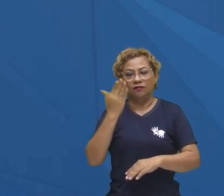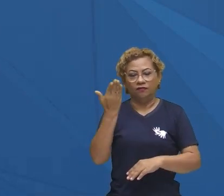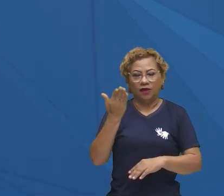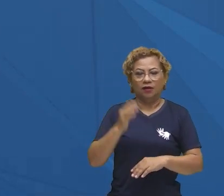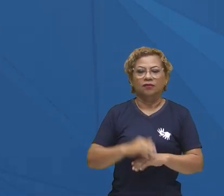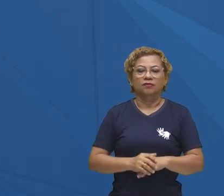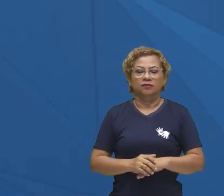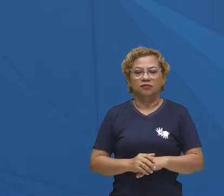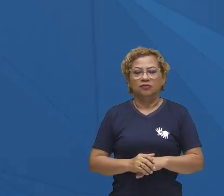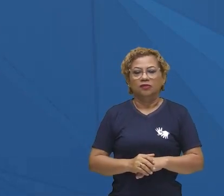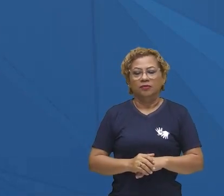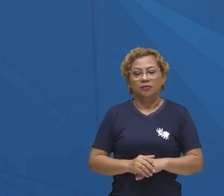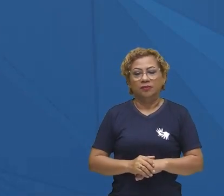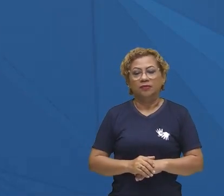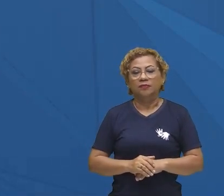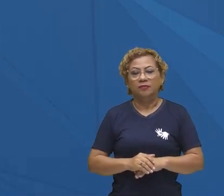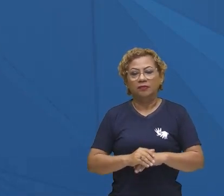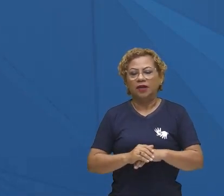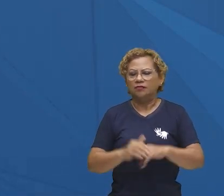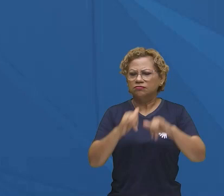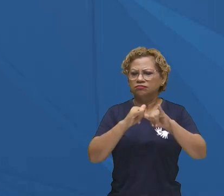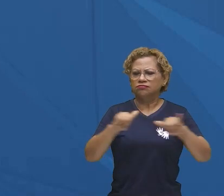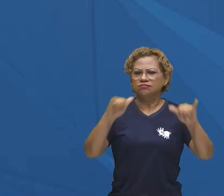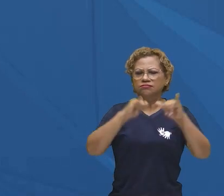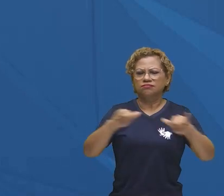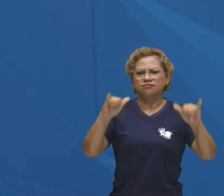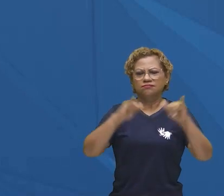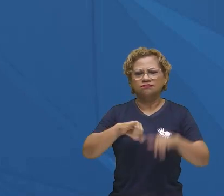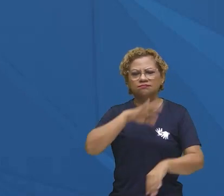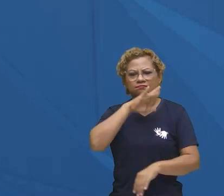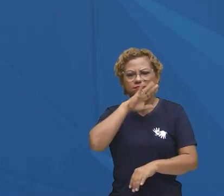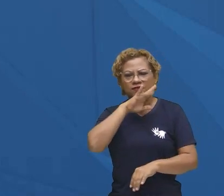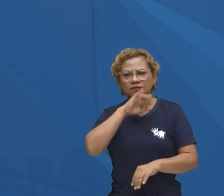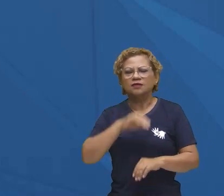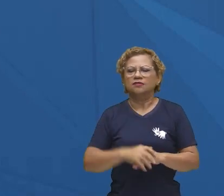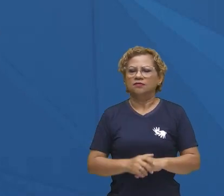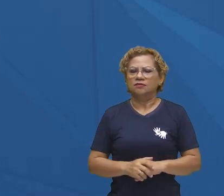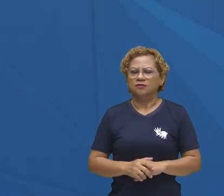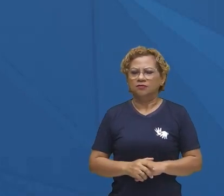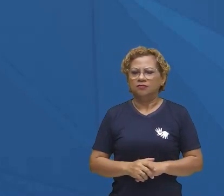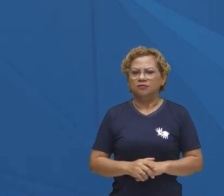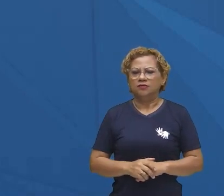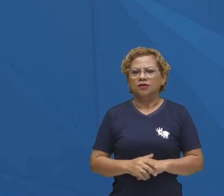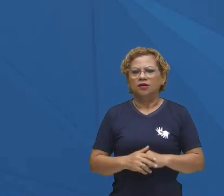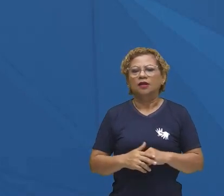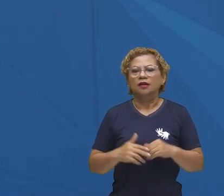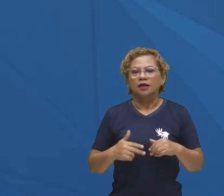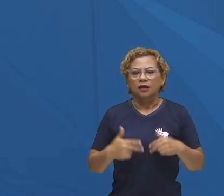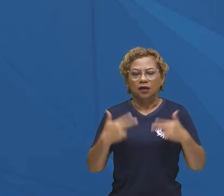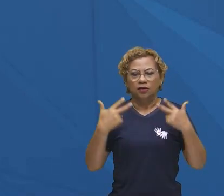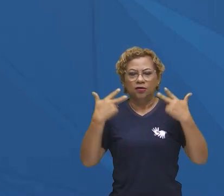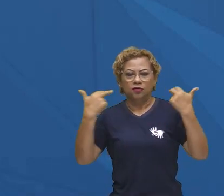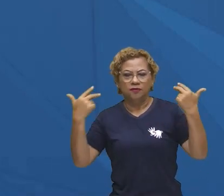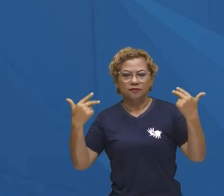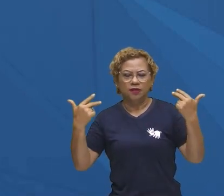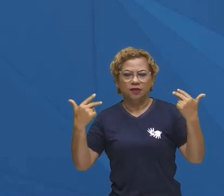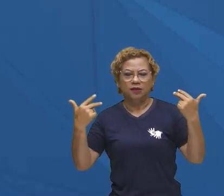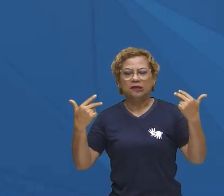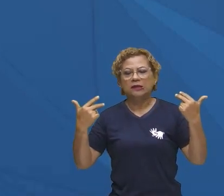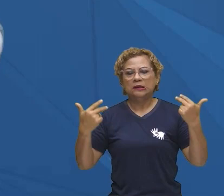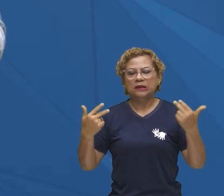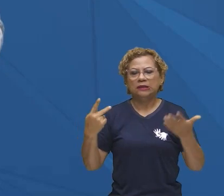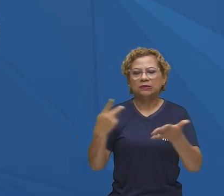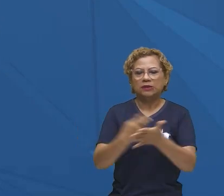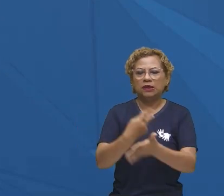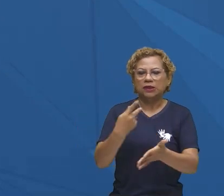atacar, maldizer, não é, veicular informações falsas sobre pessoas, empresas, instituições,